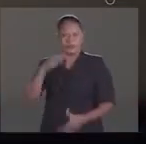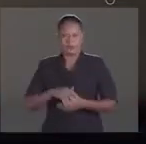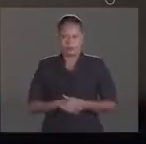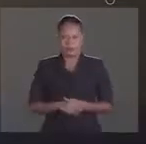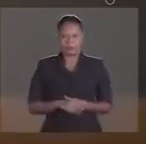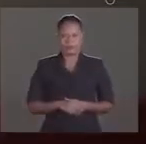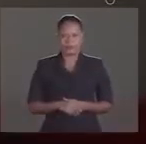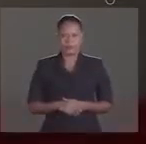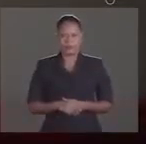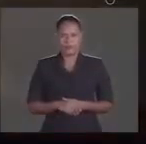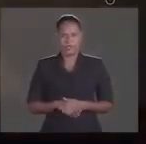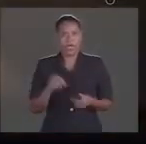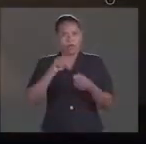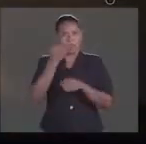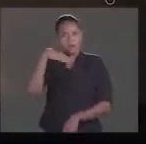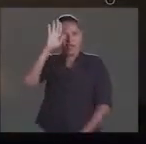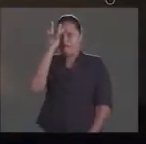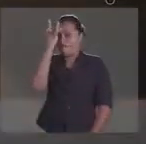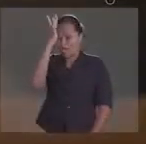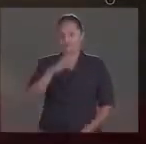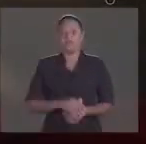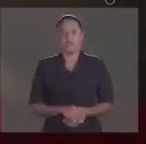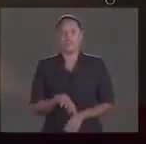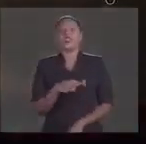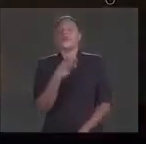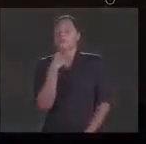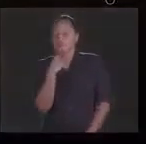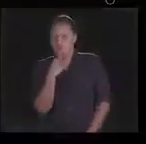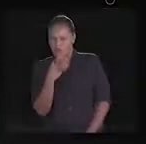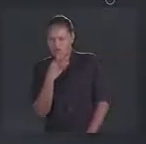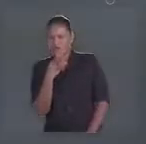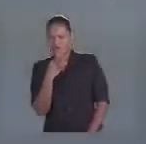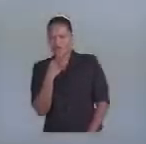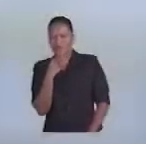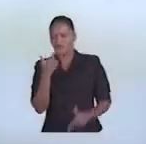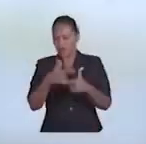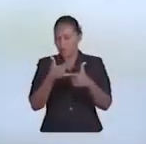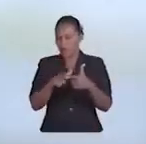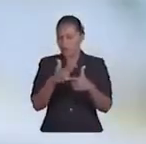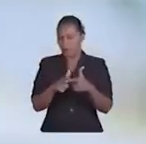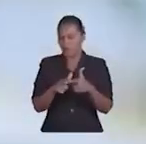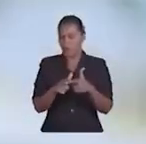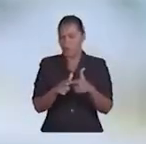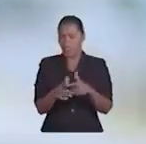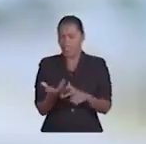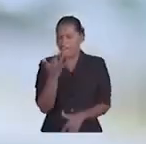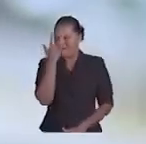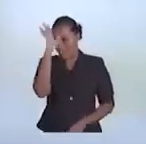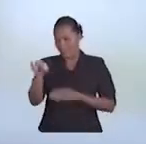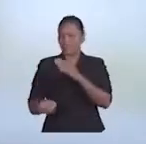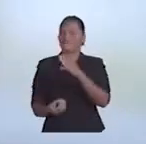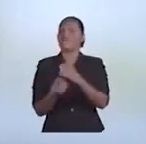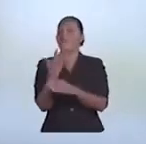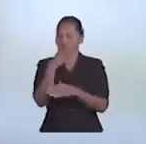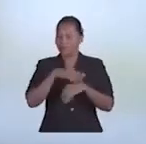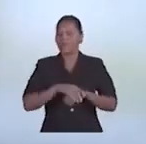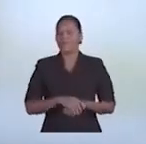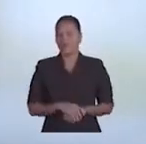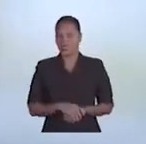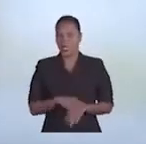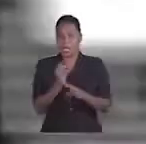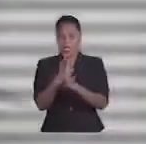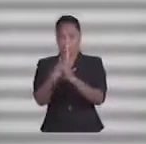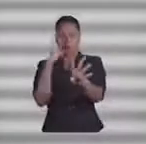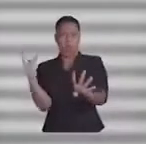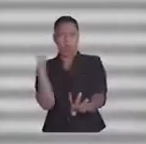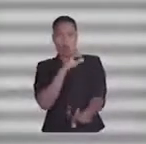socorrinhos. Lembro bem porque sempre fui usuário do sistema público. E quando eu ficava doente, lá eu ia pro Socorrão. E o Socorrão estava sempre